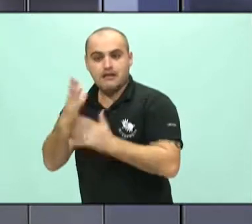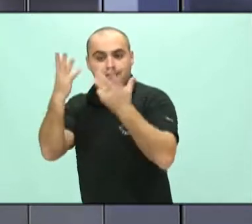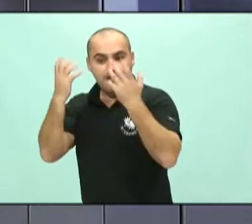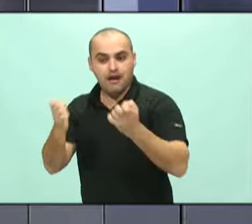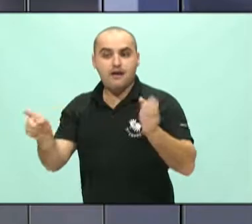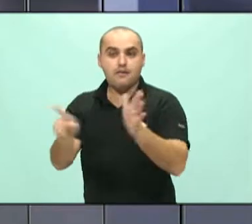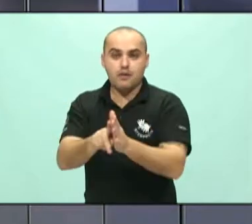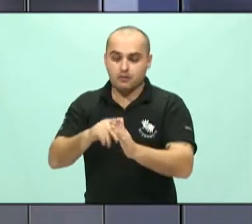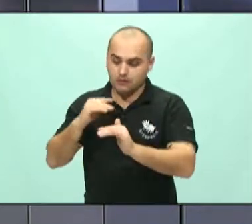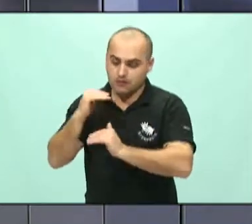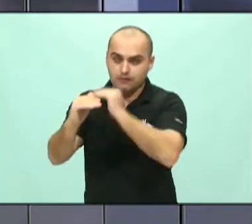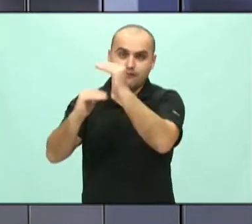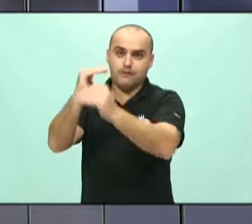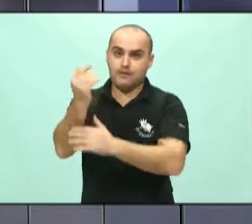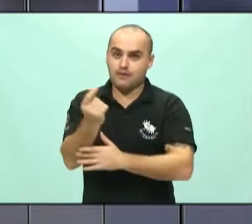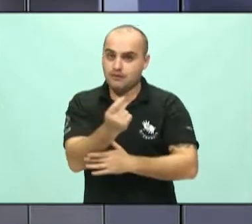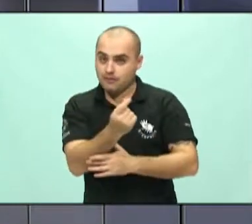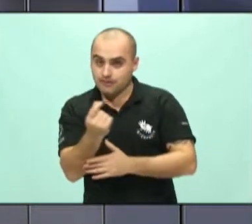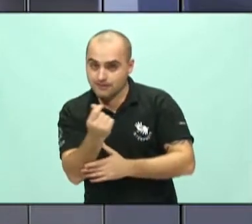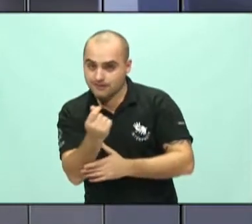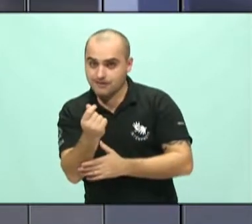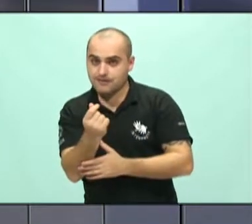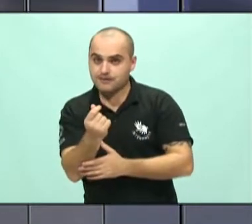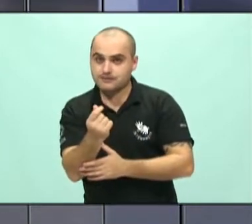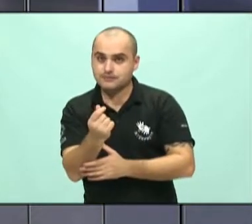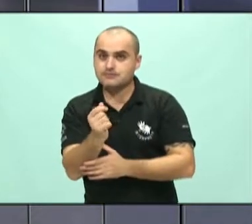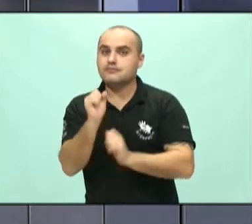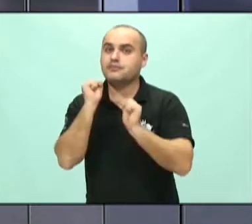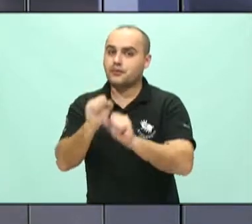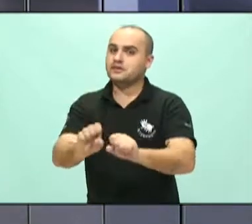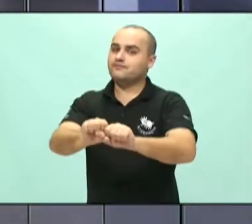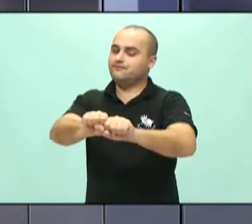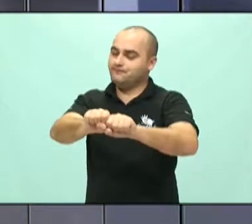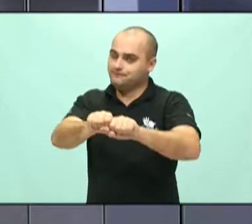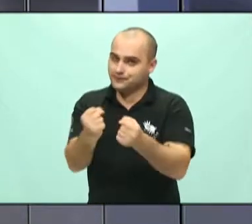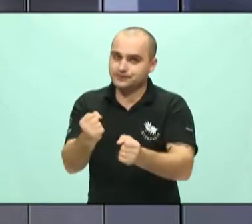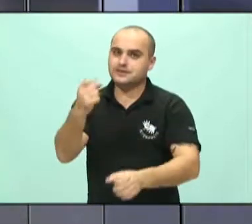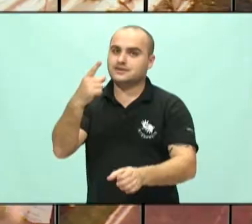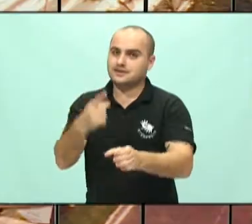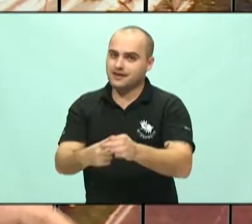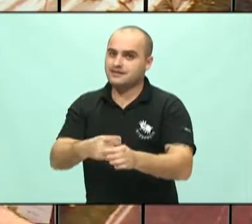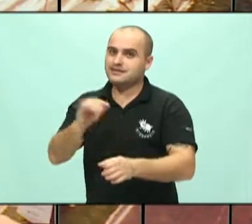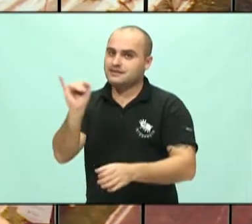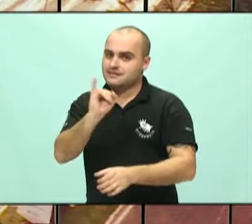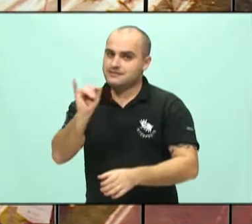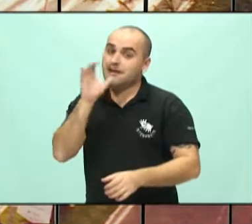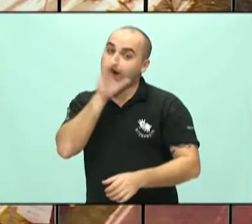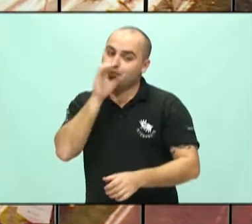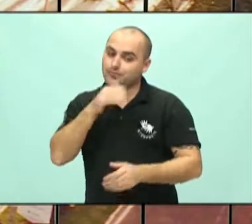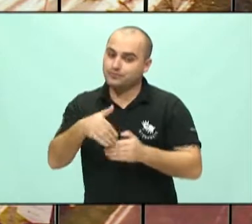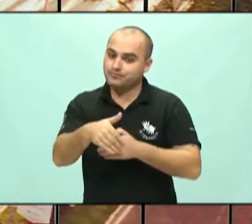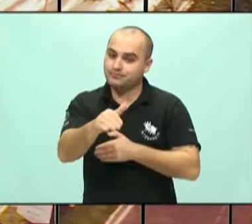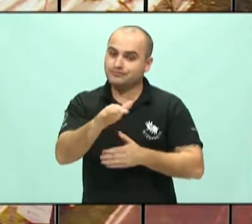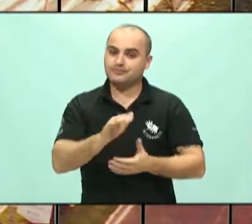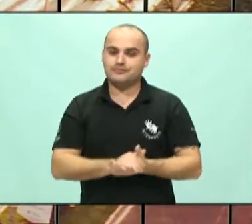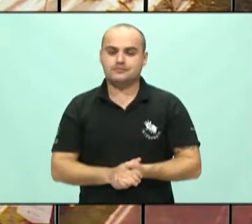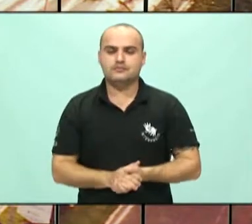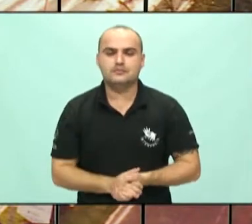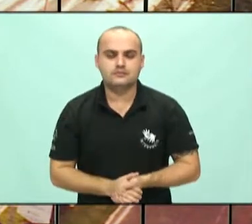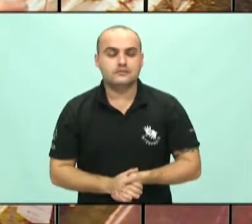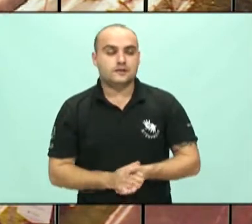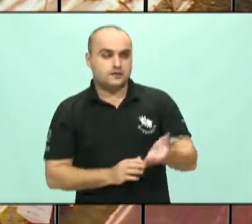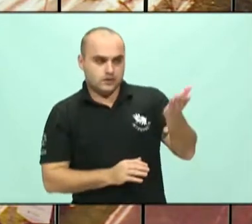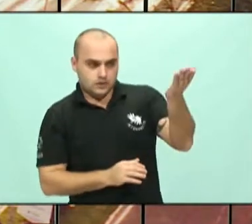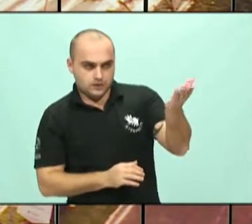desenvolvimento econômico tem tudo para destruir a nossa cidade dentro de muito pouco tempo. O senhor, os nobres vereadores